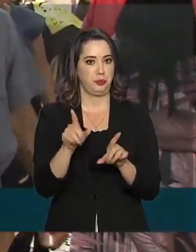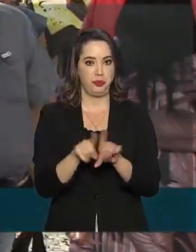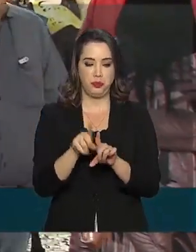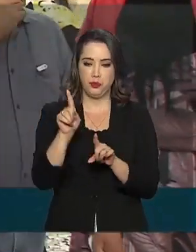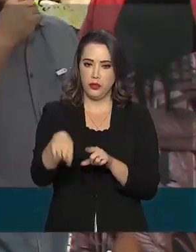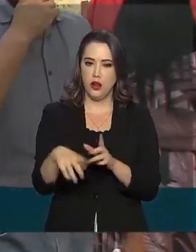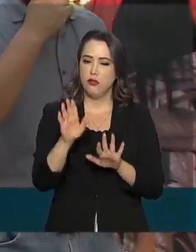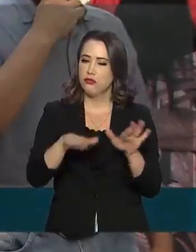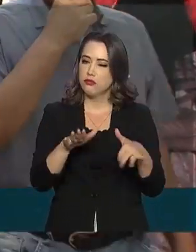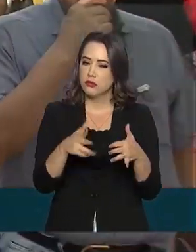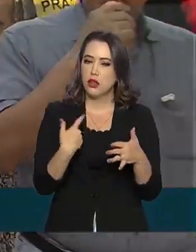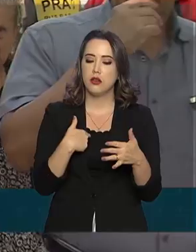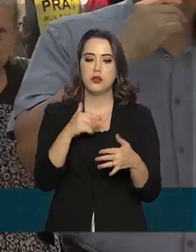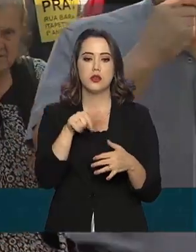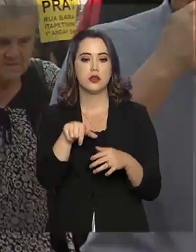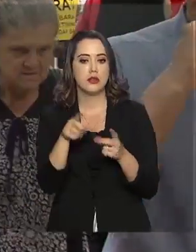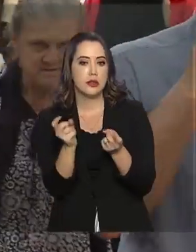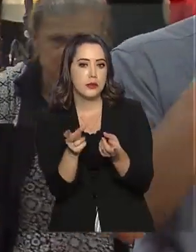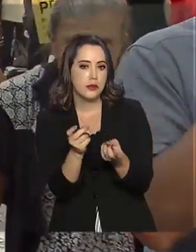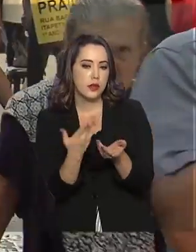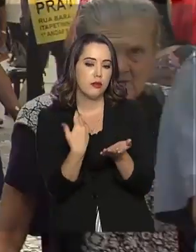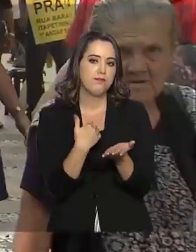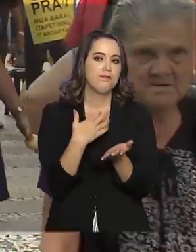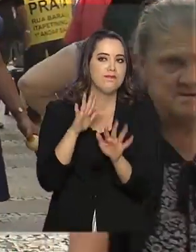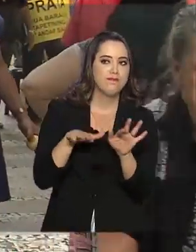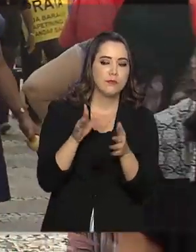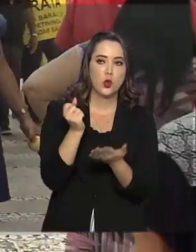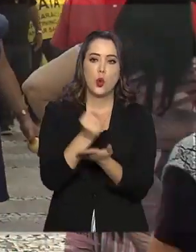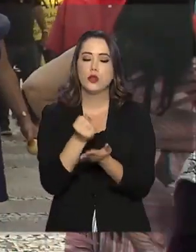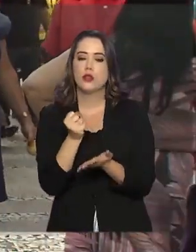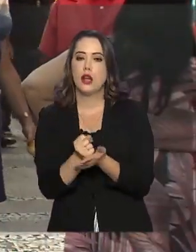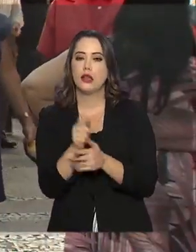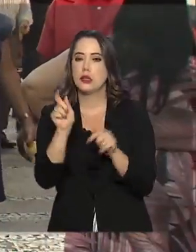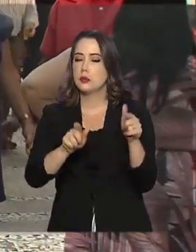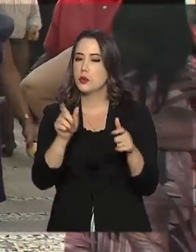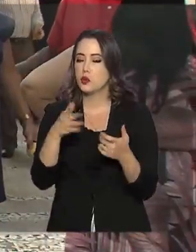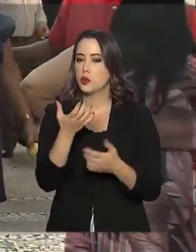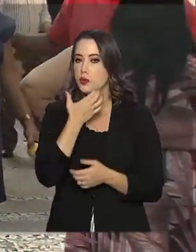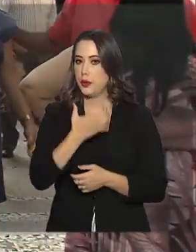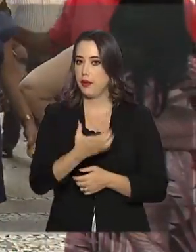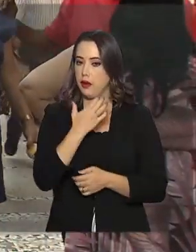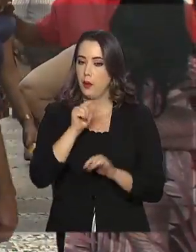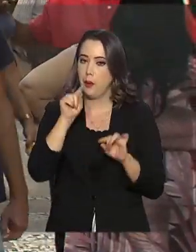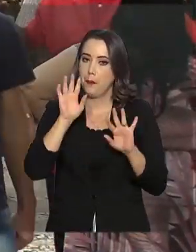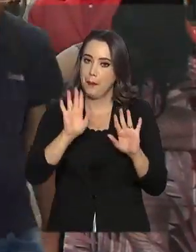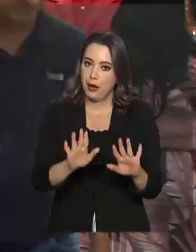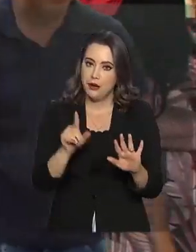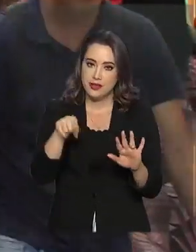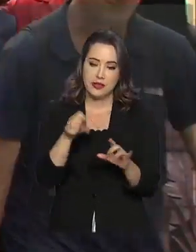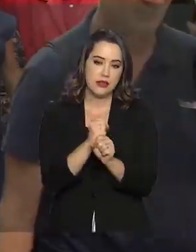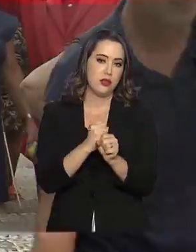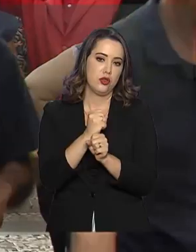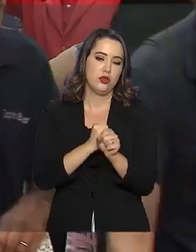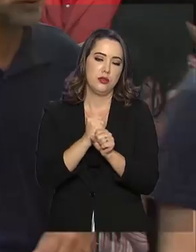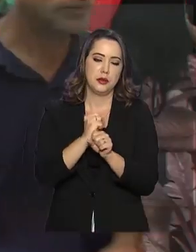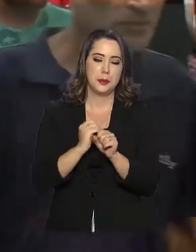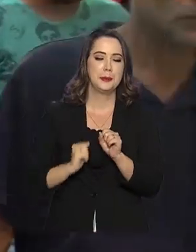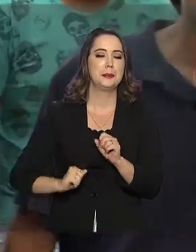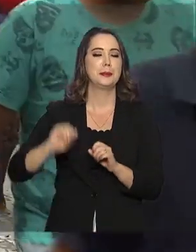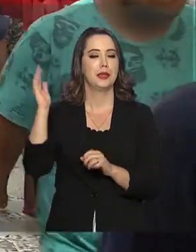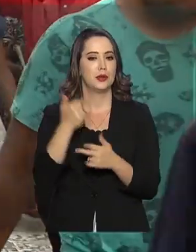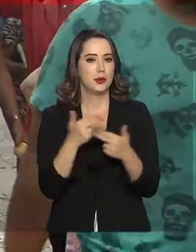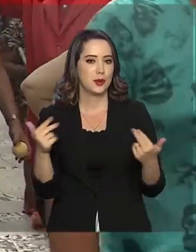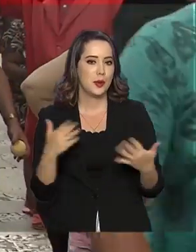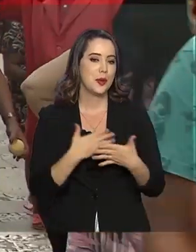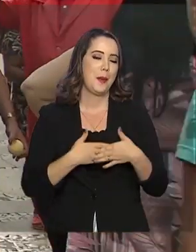funcionários temporários para as vendas de Natal. Mas este ano, segundo os economistas, há um fator a mais que ajuda